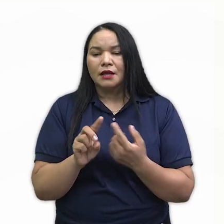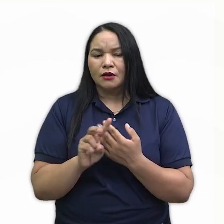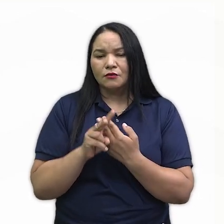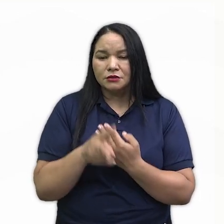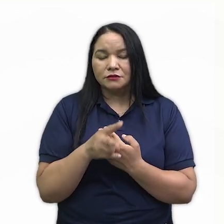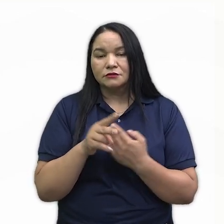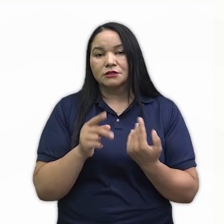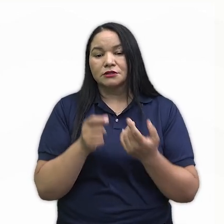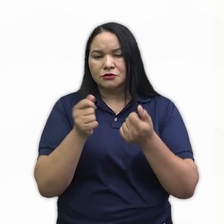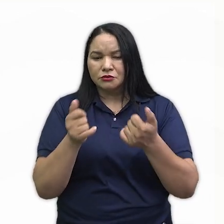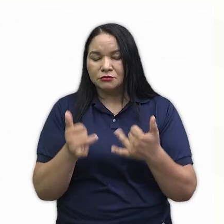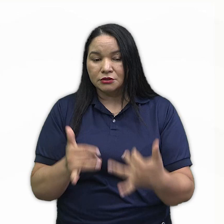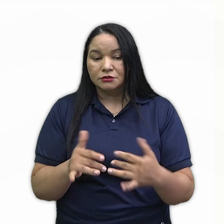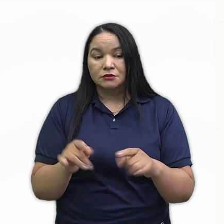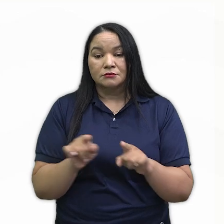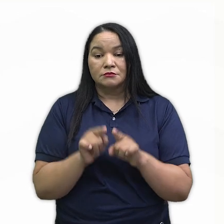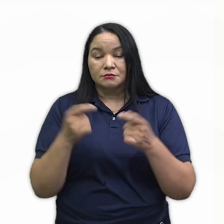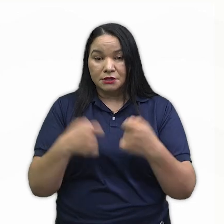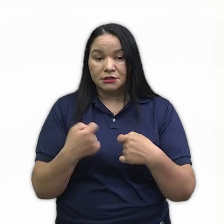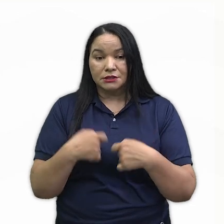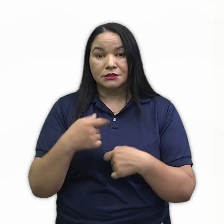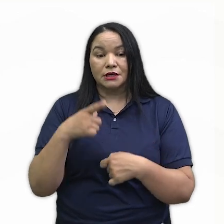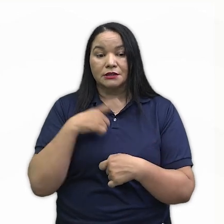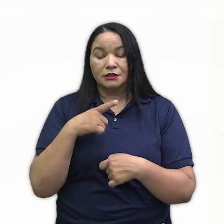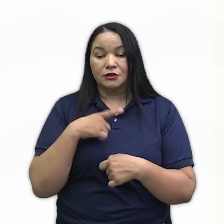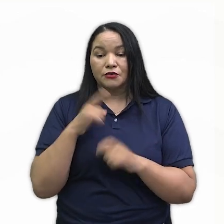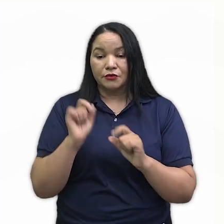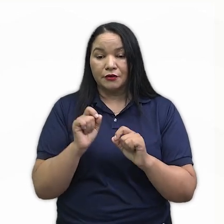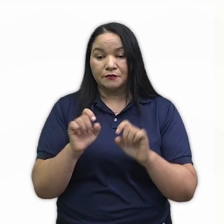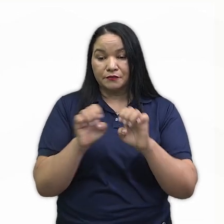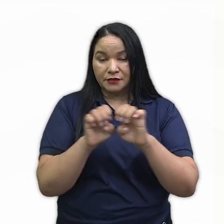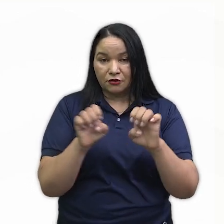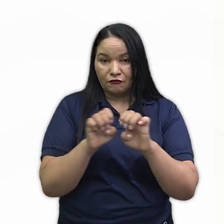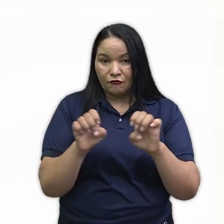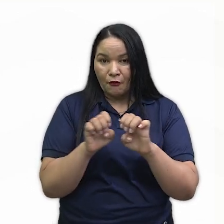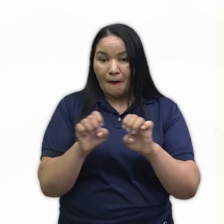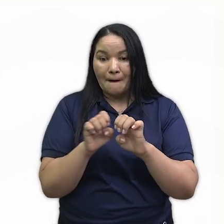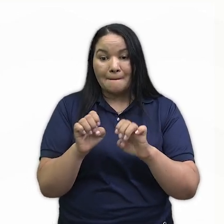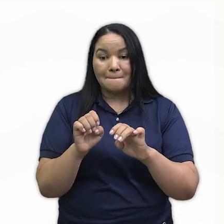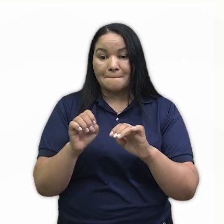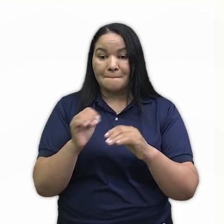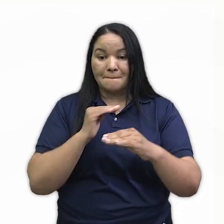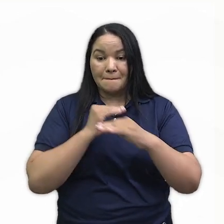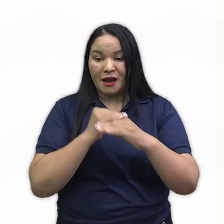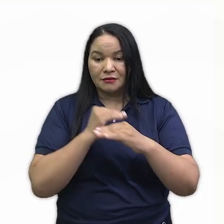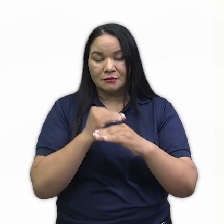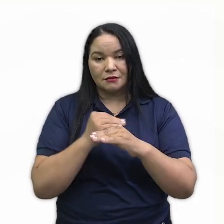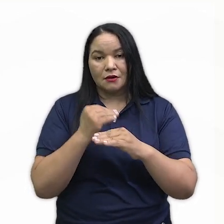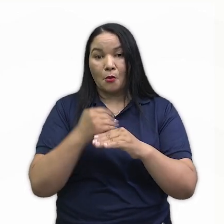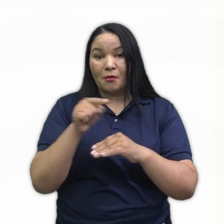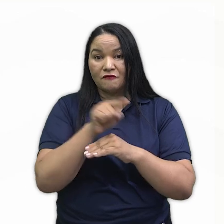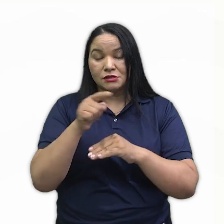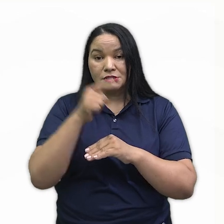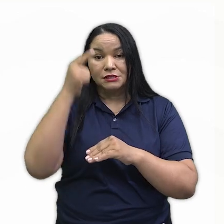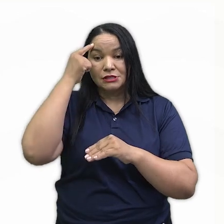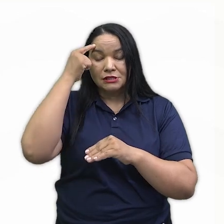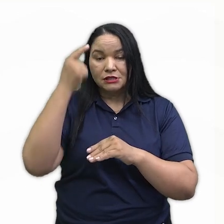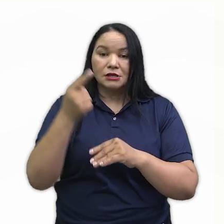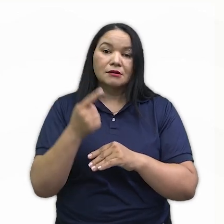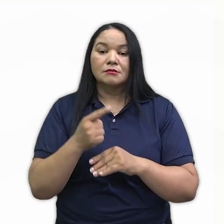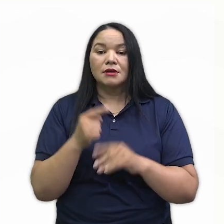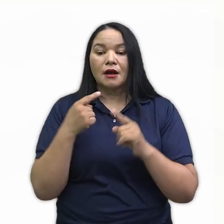definição, é importante que você tenha ali perto sempre esta forma padrão para que você não esqueça aí de que o